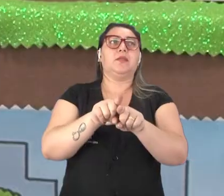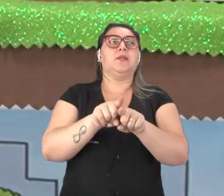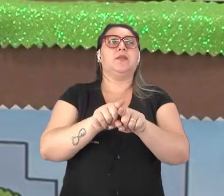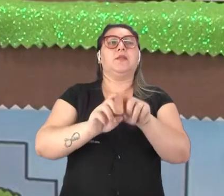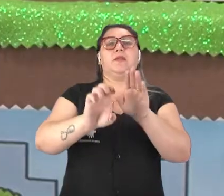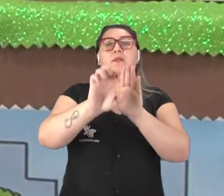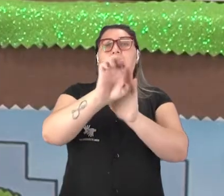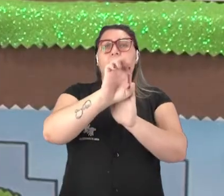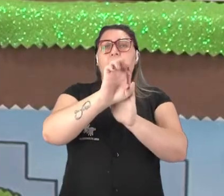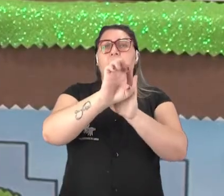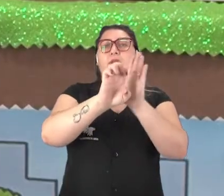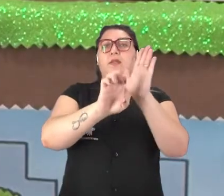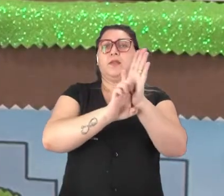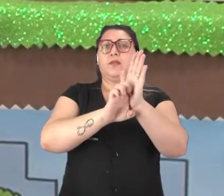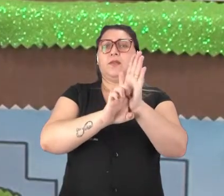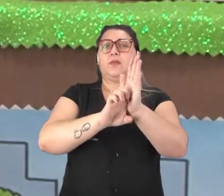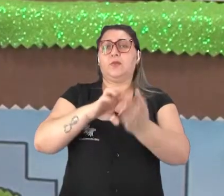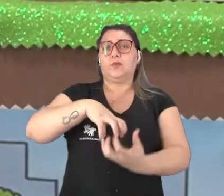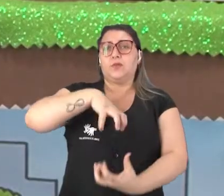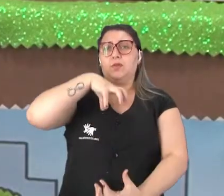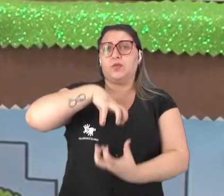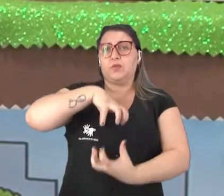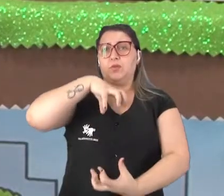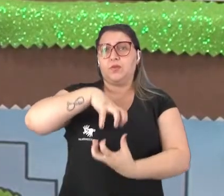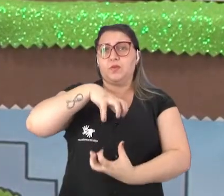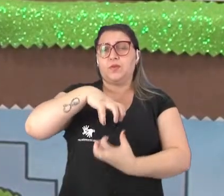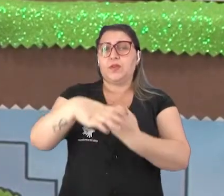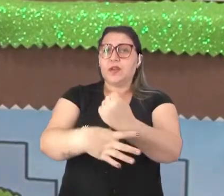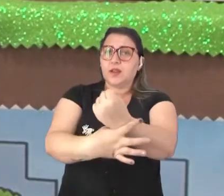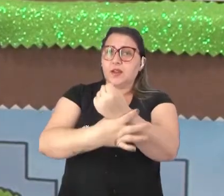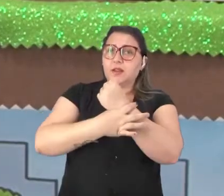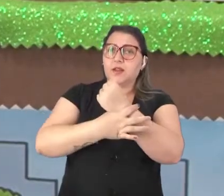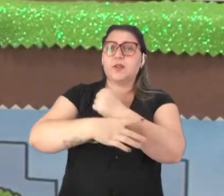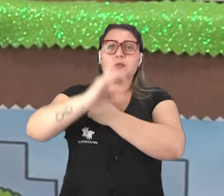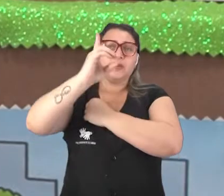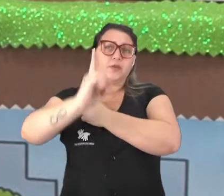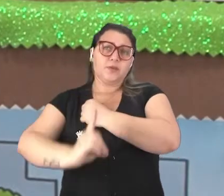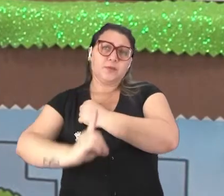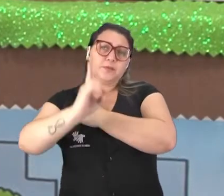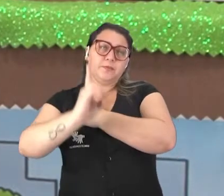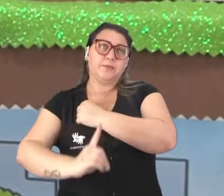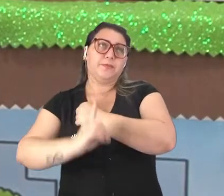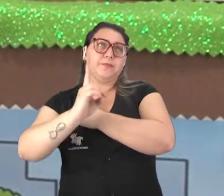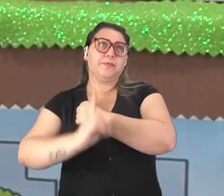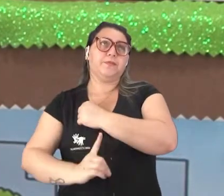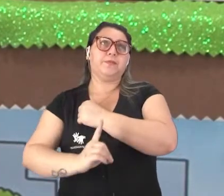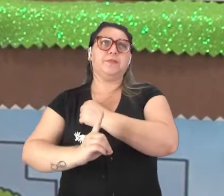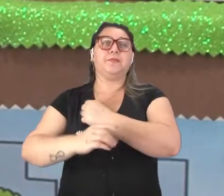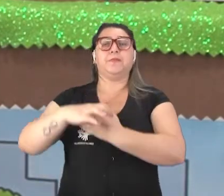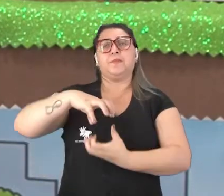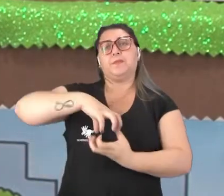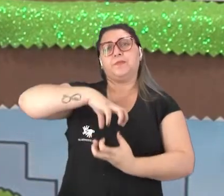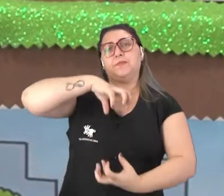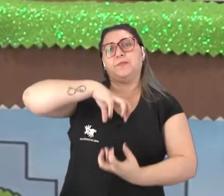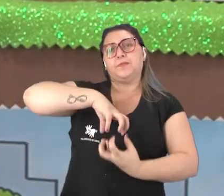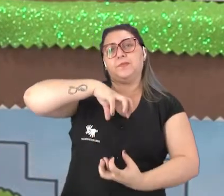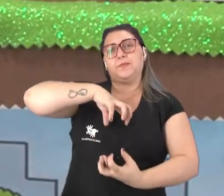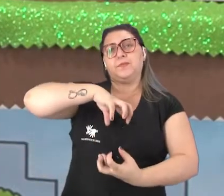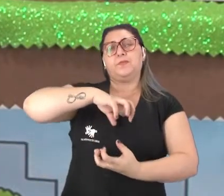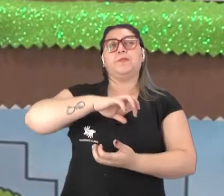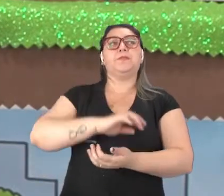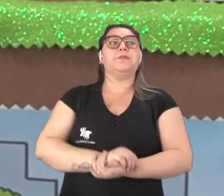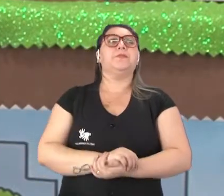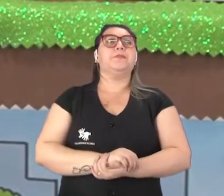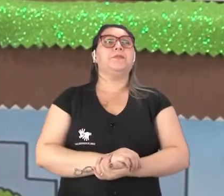do Idoso, né, que aqui garante os direitos, né, dos idosos. Aqui